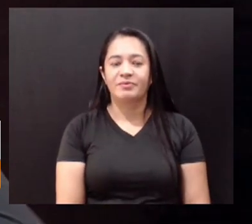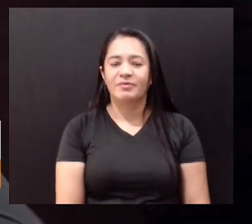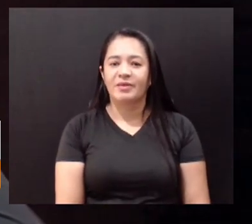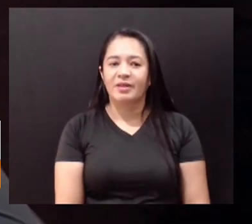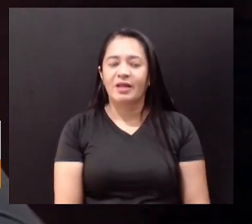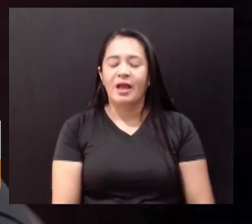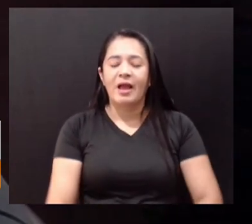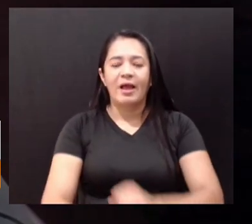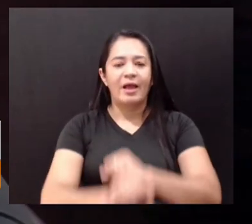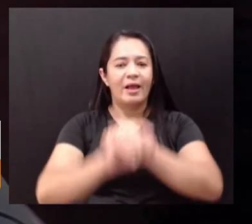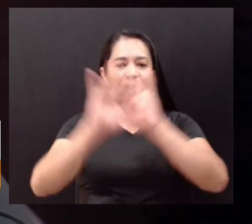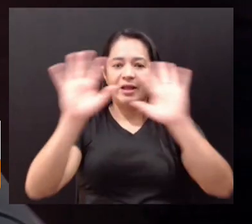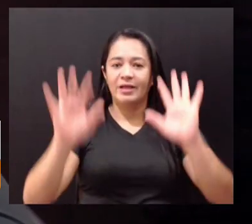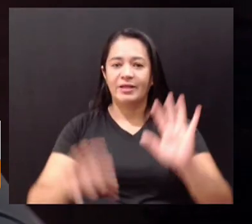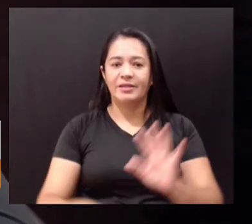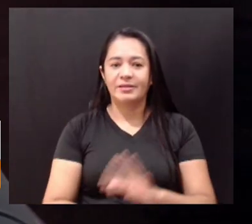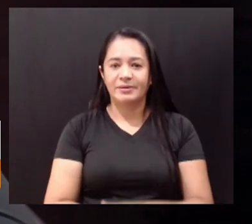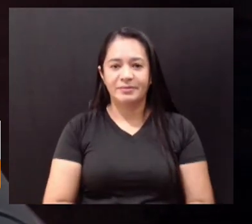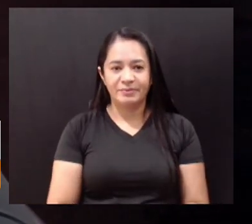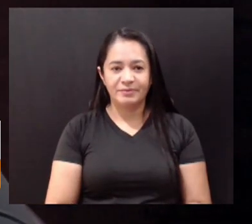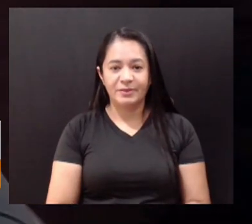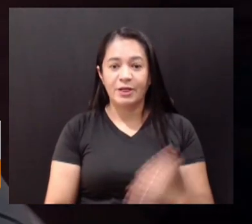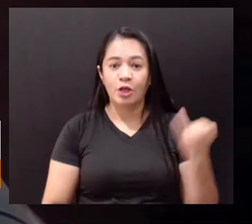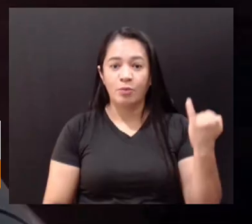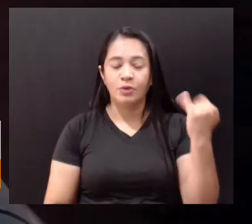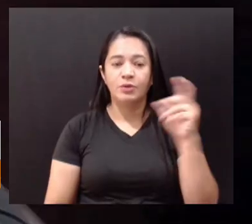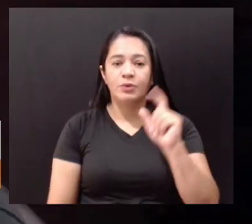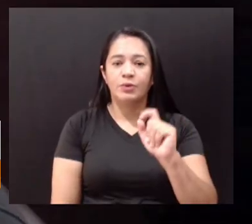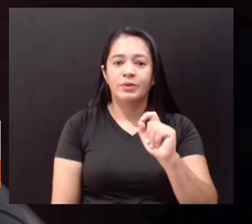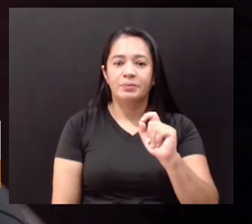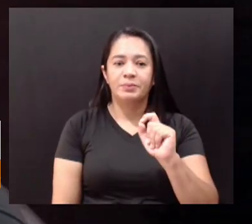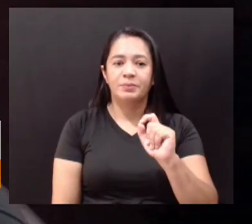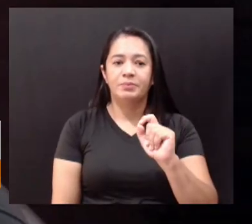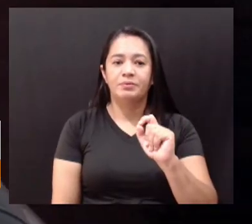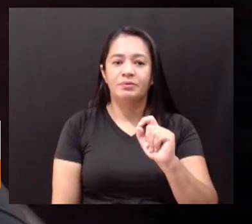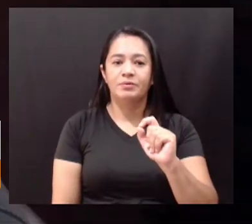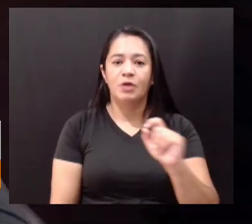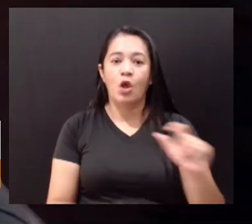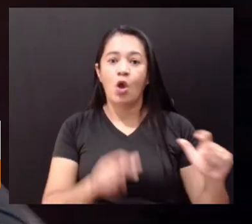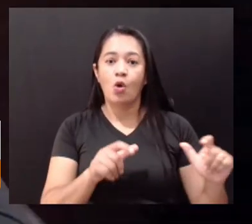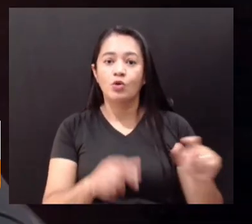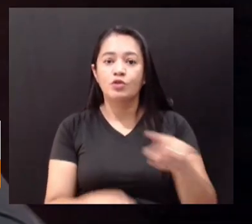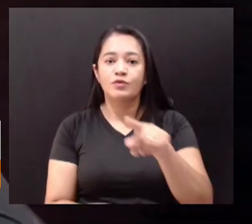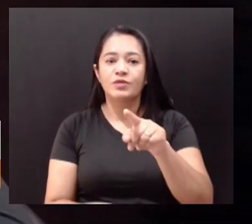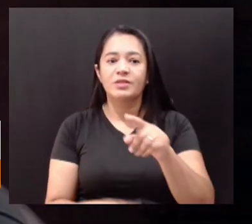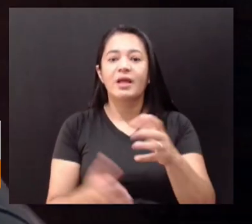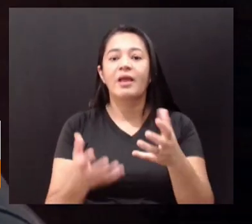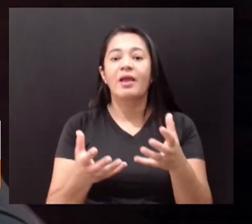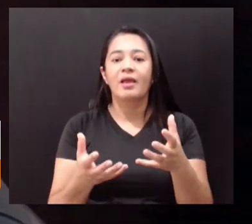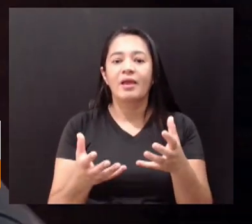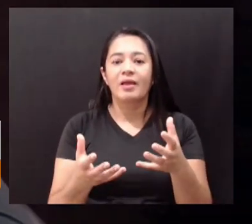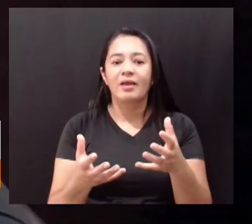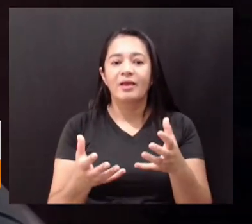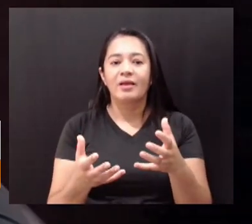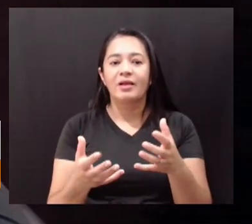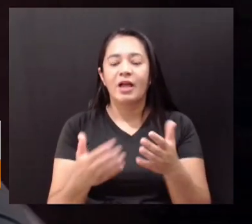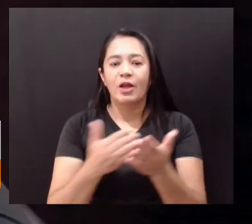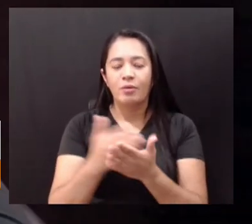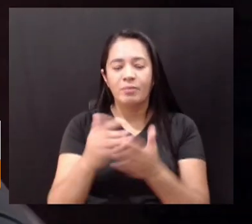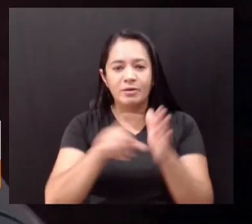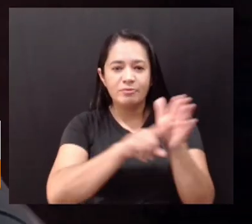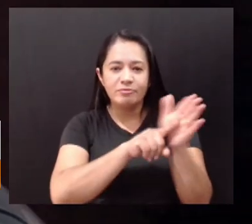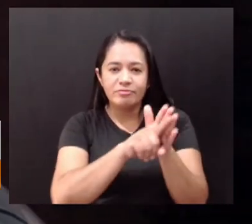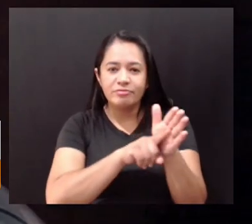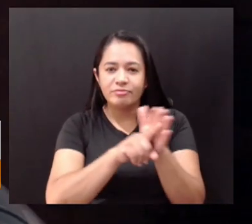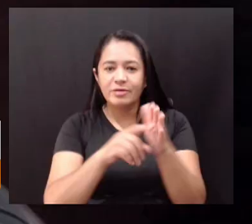você quer e, mais importante ainda, onde que você gostaria de estar. E aí é começar a pesquisar sobre a empresa. Então, a missão da